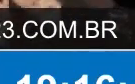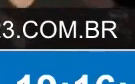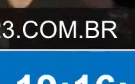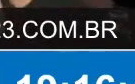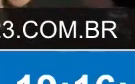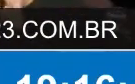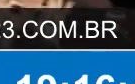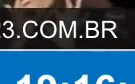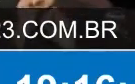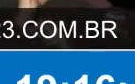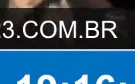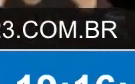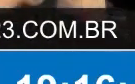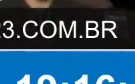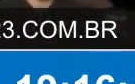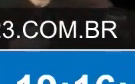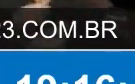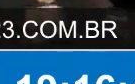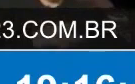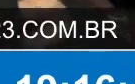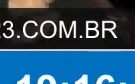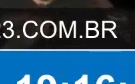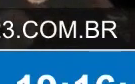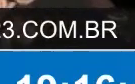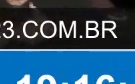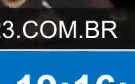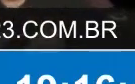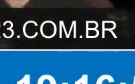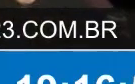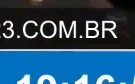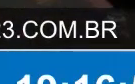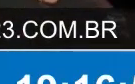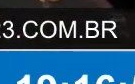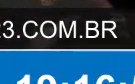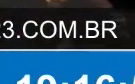acompanhamento? É exatamente seguir, velar para que as informações fluam de maneira